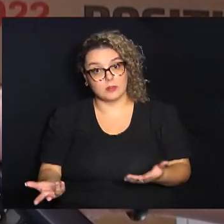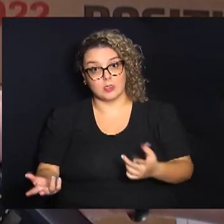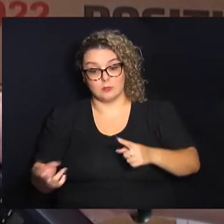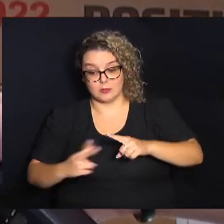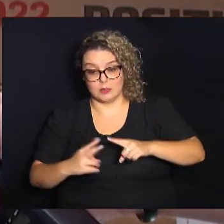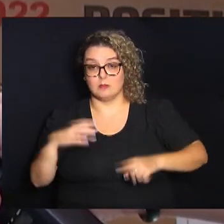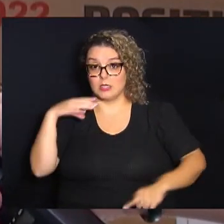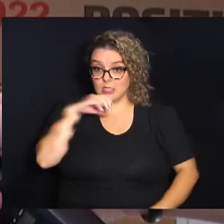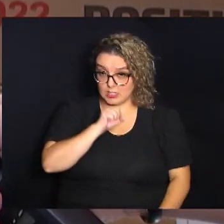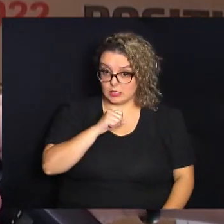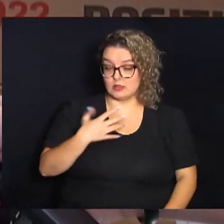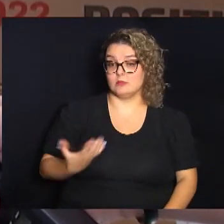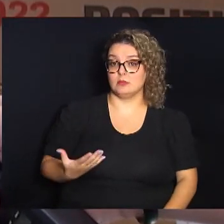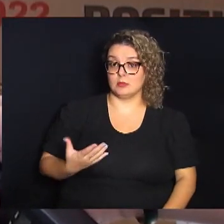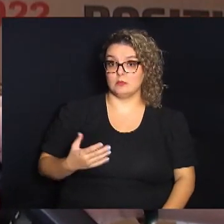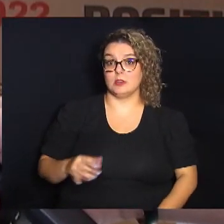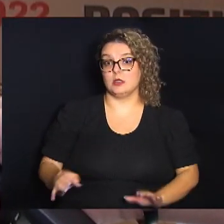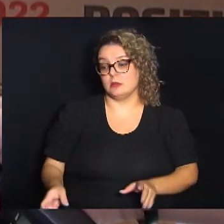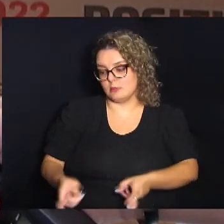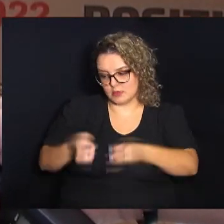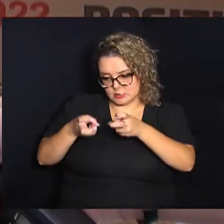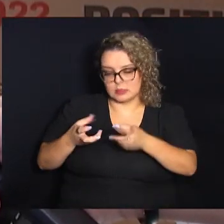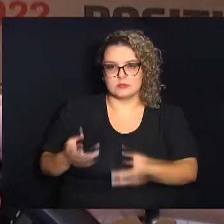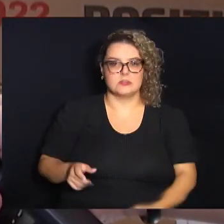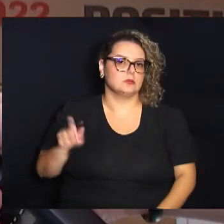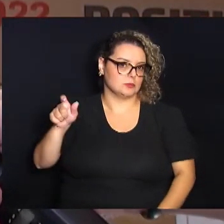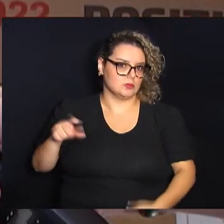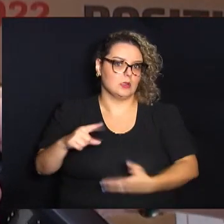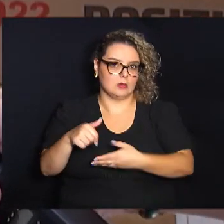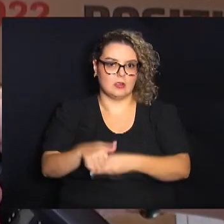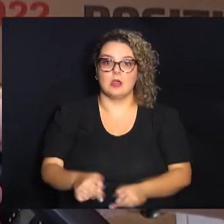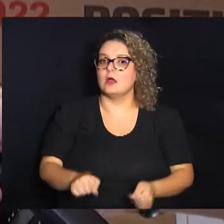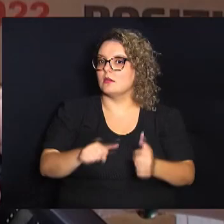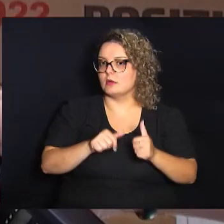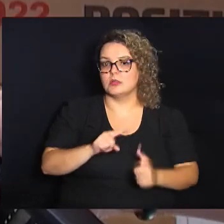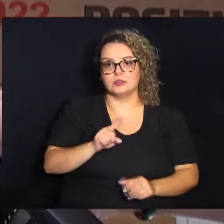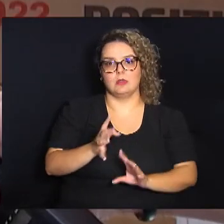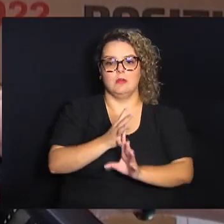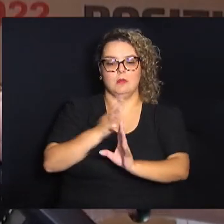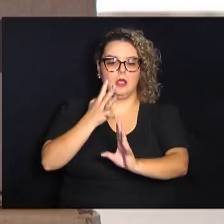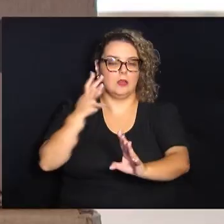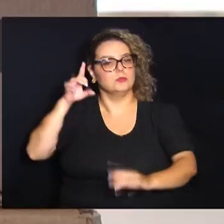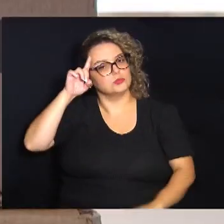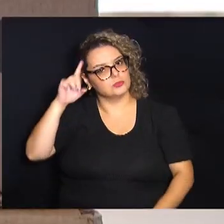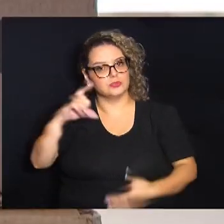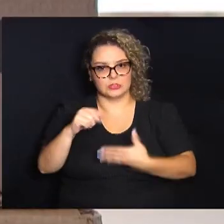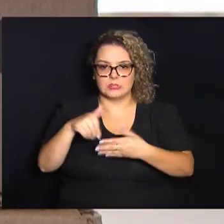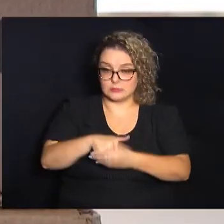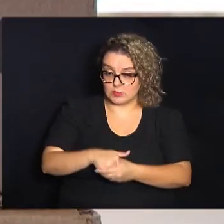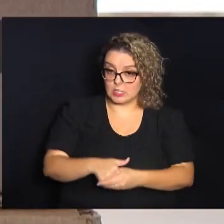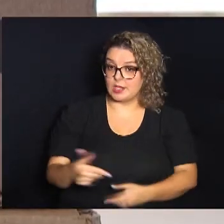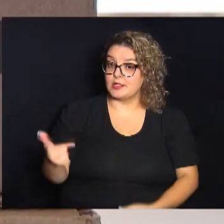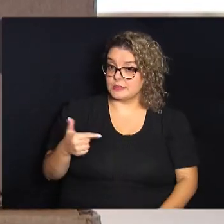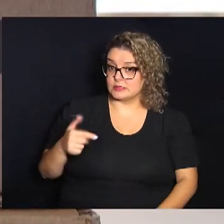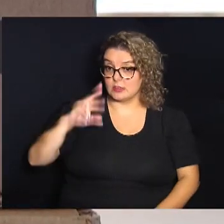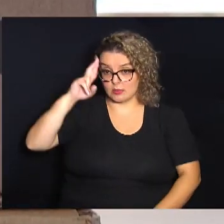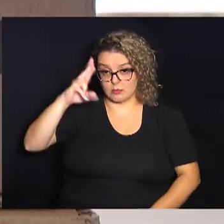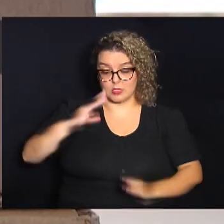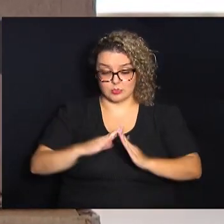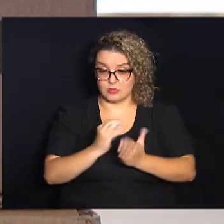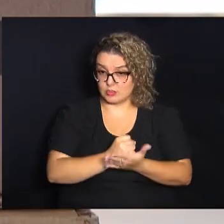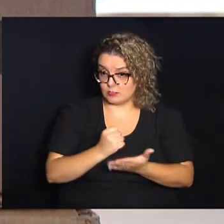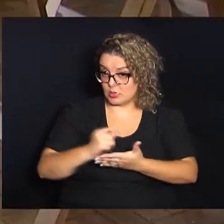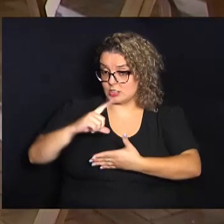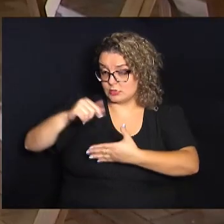com a coleta biométrica mais rápida, isso favorece a não formação de filas no dia das eleições. Segundo a chefe de cartório eleitoral